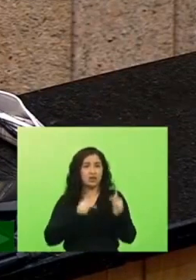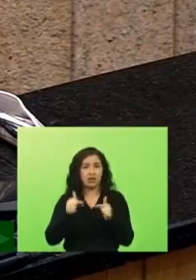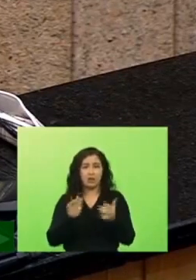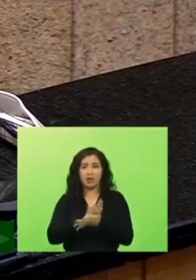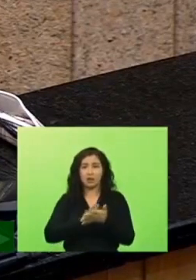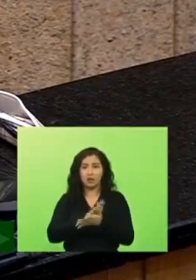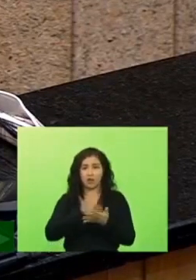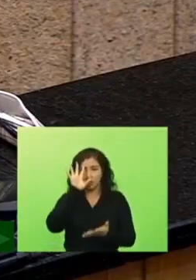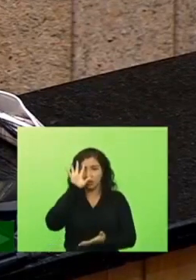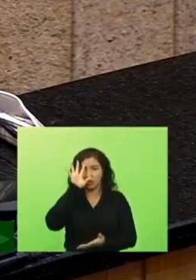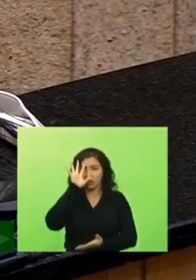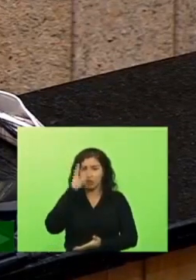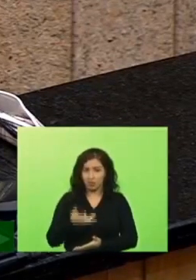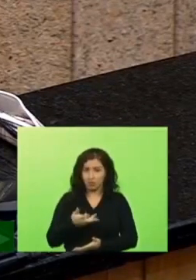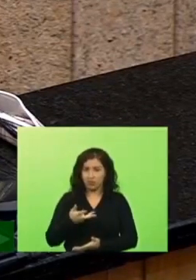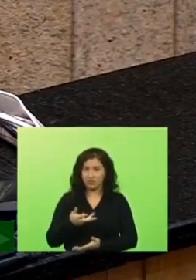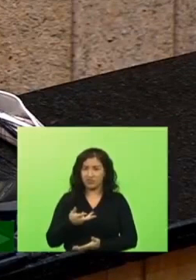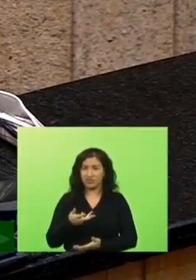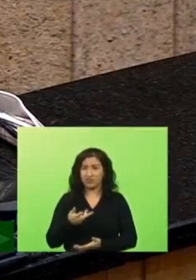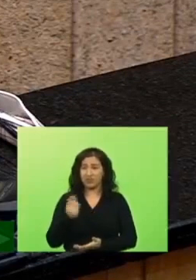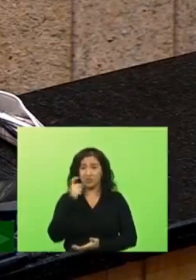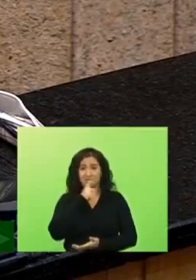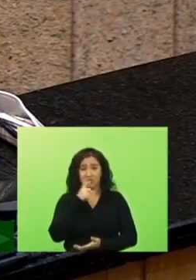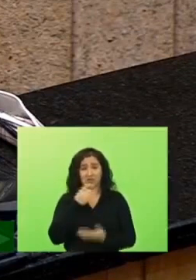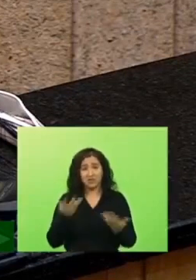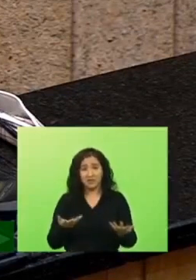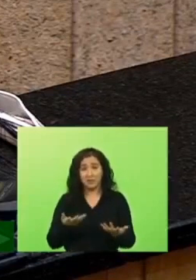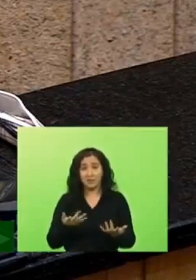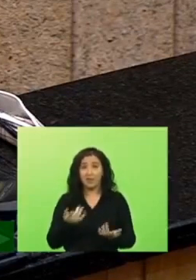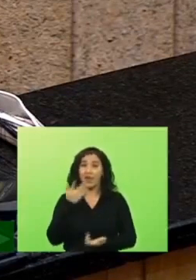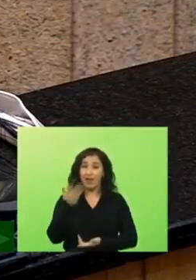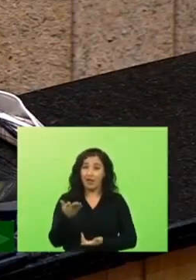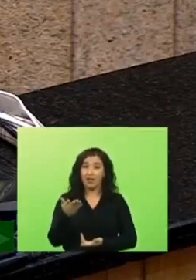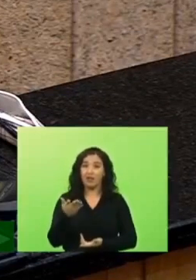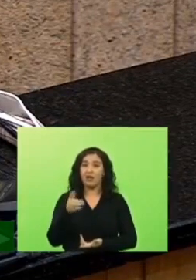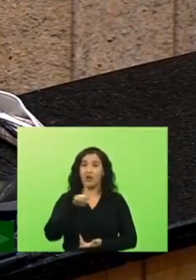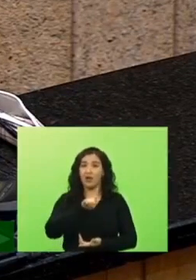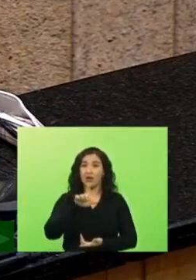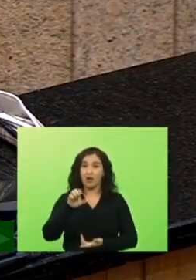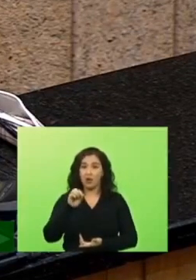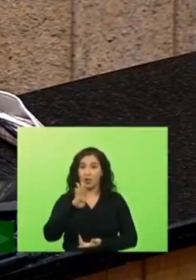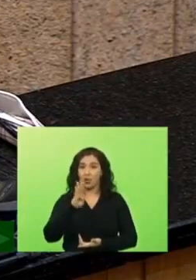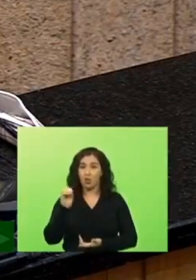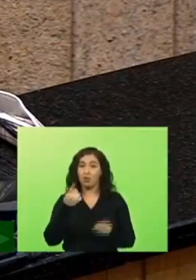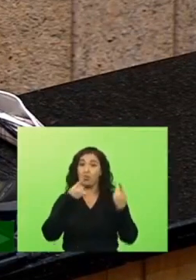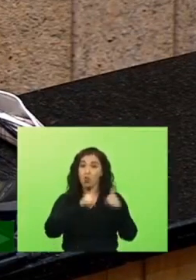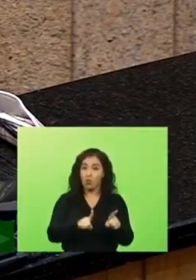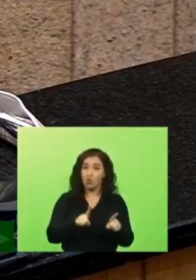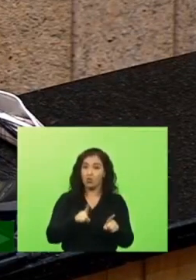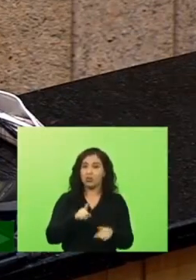essa conclusão ainda seria absurda. Mas o pior é que a Rede Globo, que se diz inimiga das fake news, que está